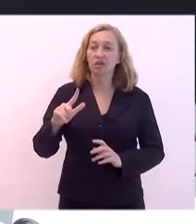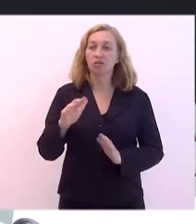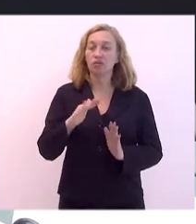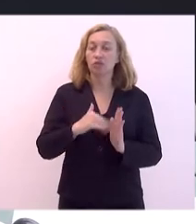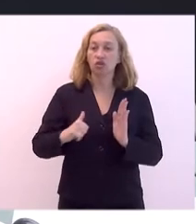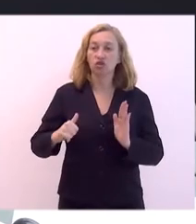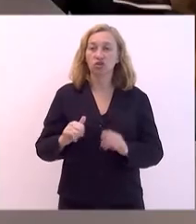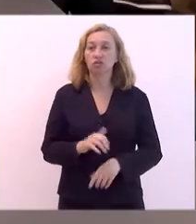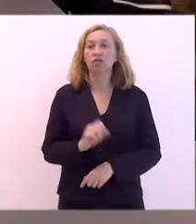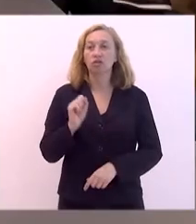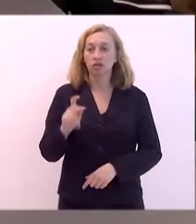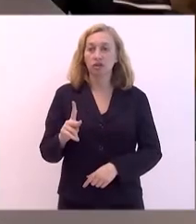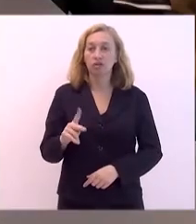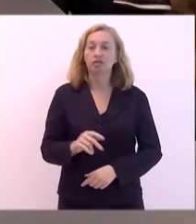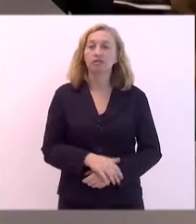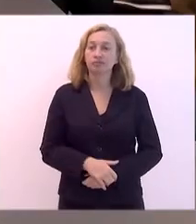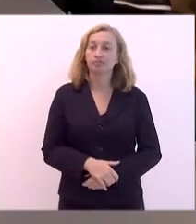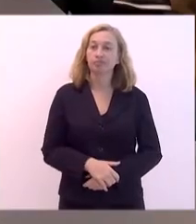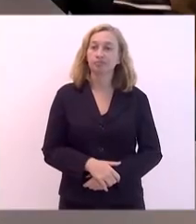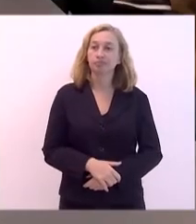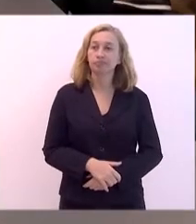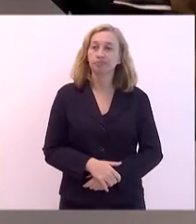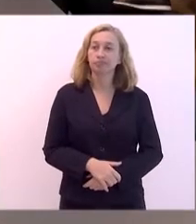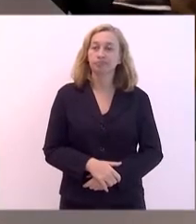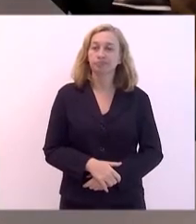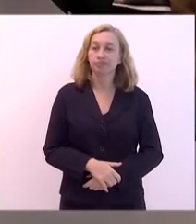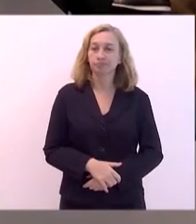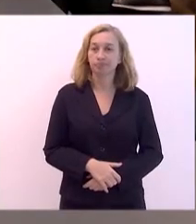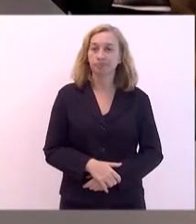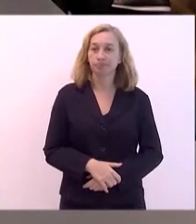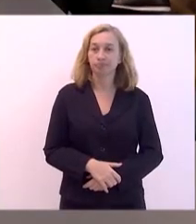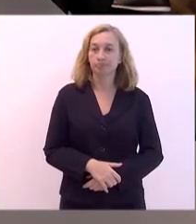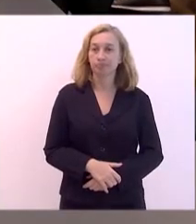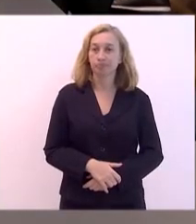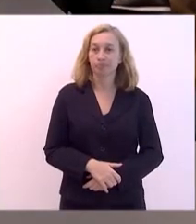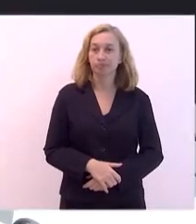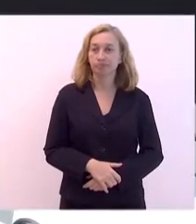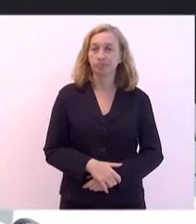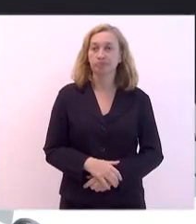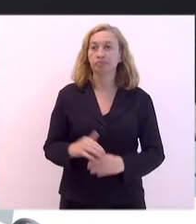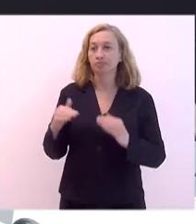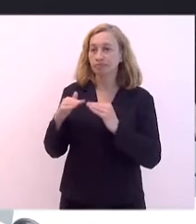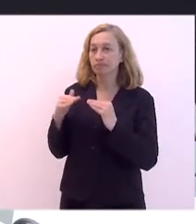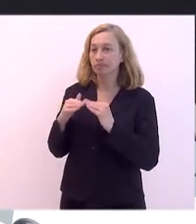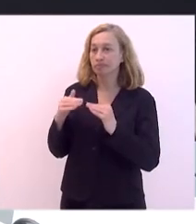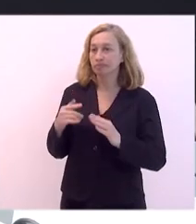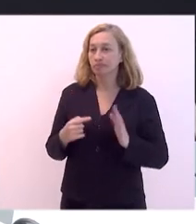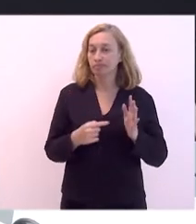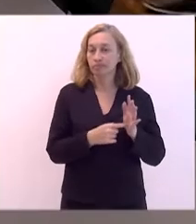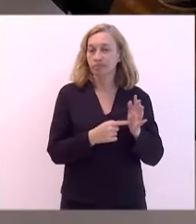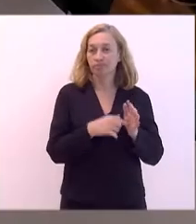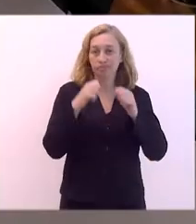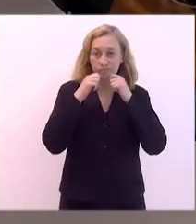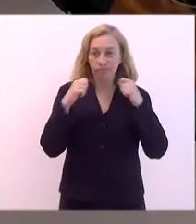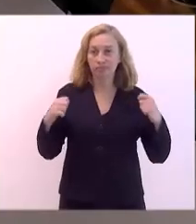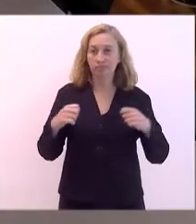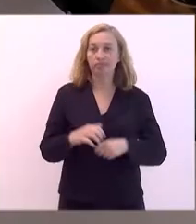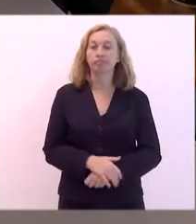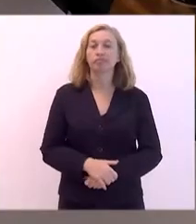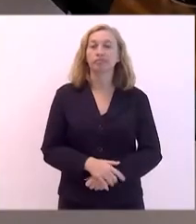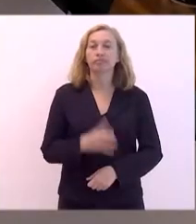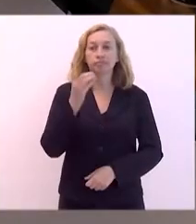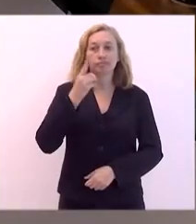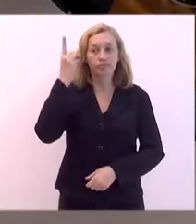Ok. Acho que está se fazendo. Minha assessoria, com emendas. Minha assessoria concordou aqui. Presidente, só uma questão de ordem aqui, aproveitando que o deputado Luiz